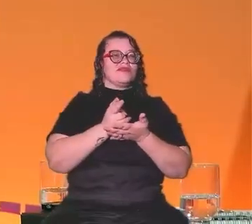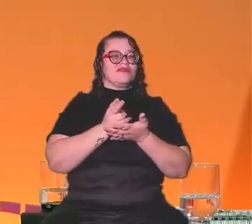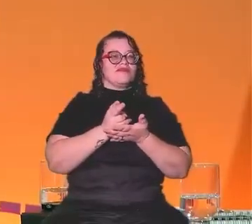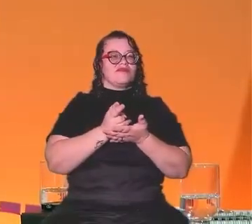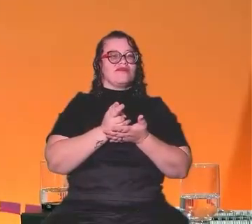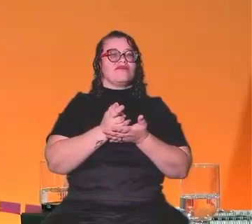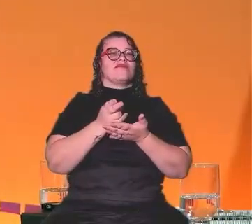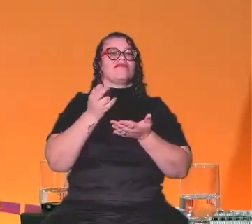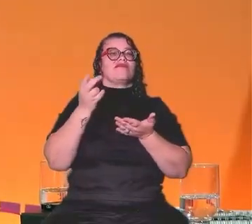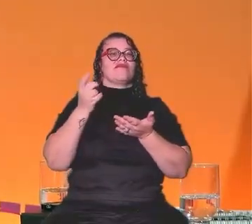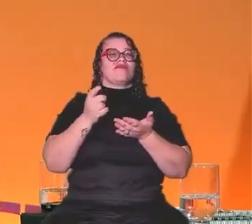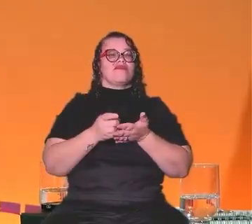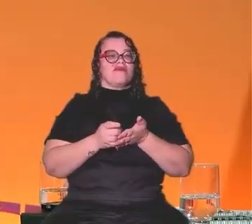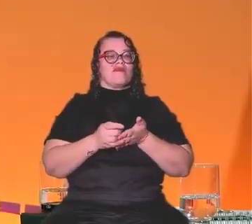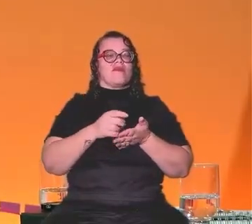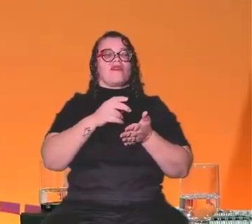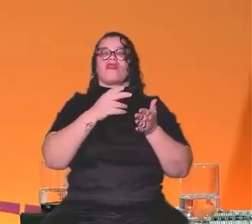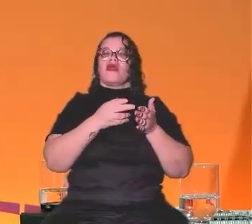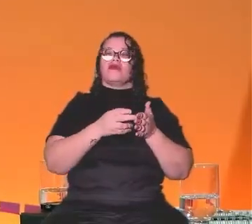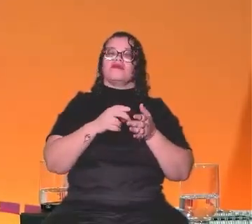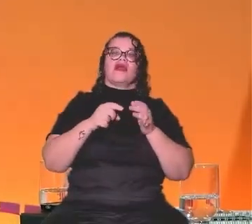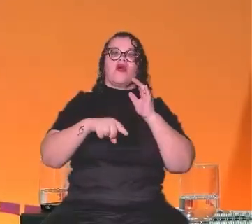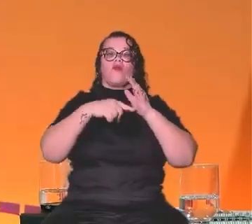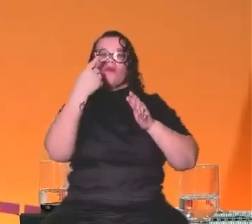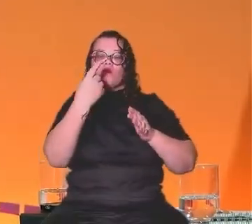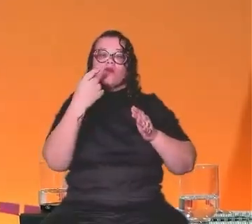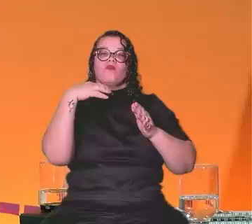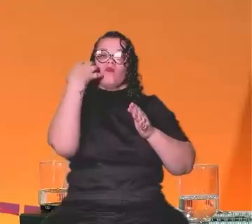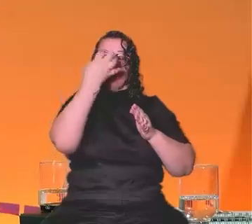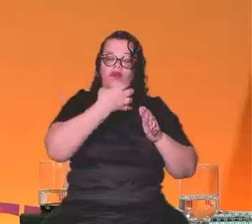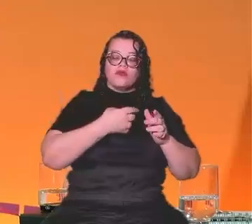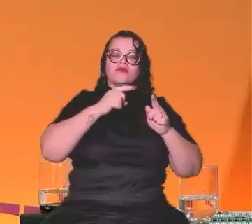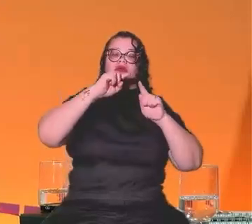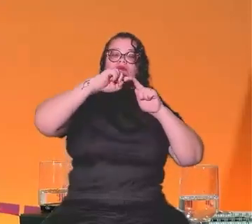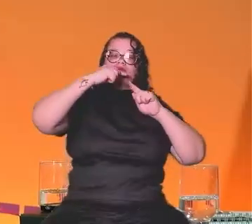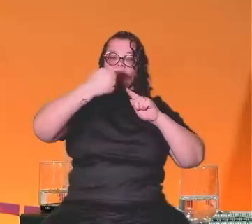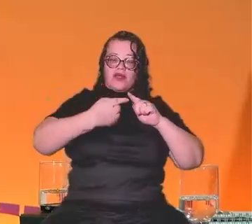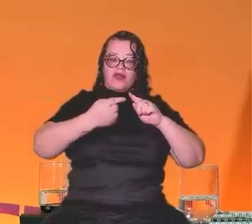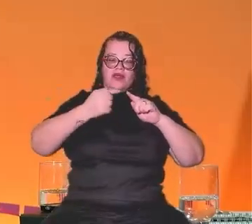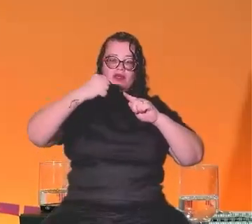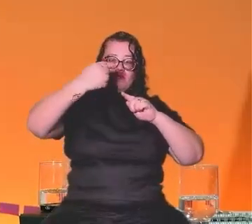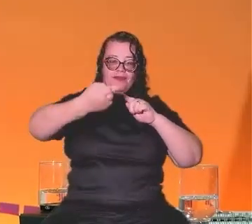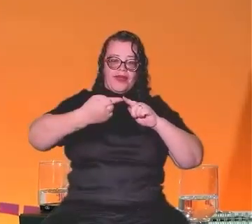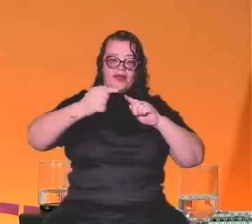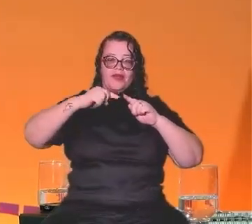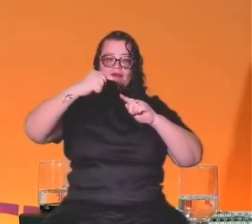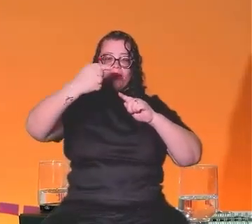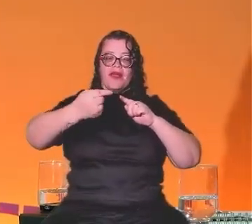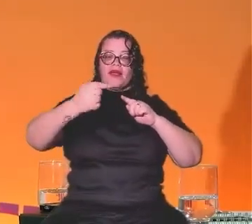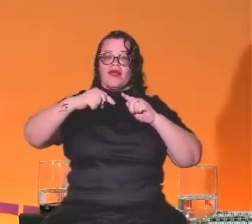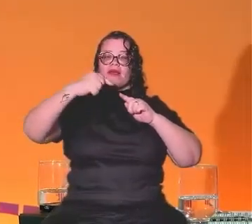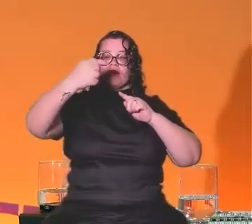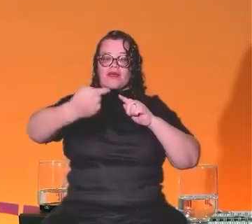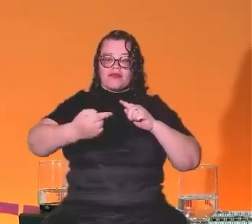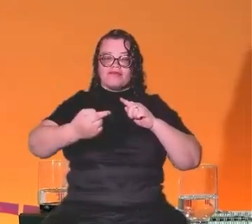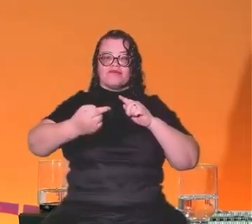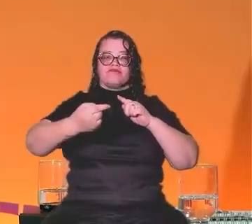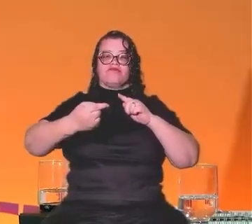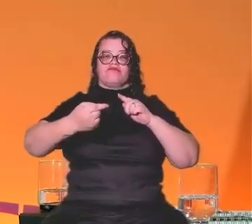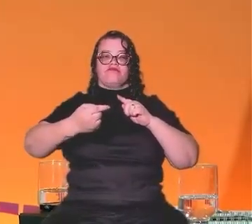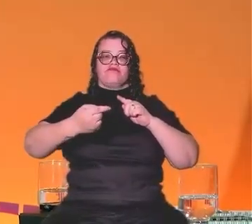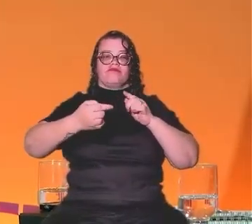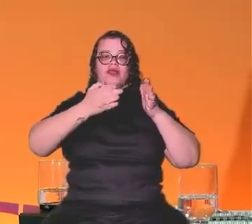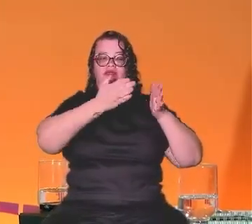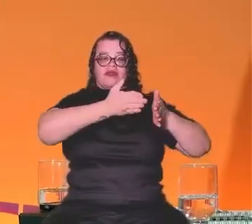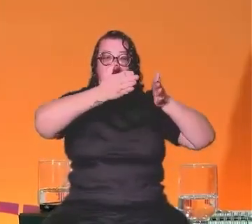Aquela música vinha e depois vinha uma sequência, assim como um capítulo de um livro, né? Um sequenciado do outro. E a gente